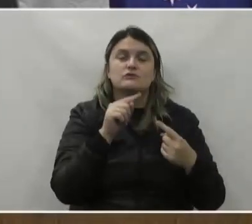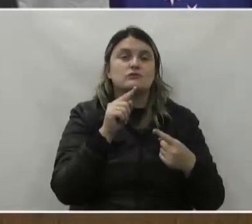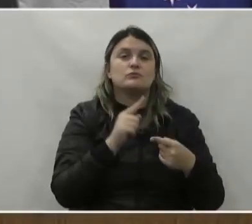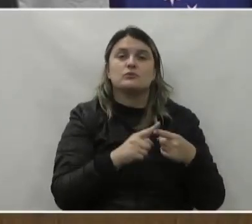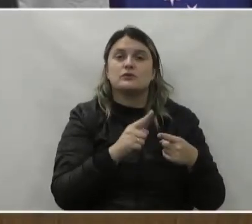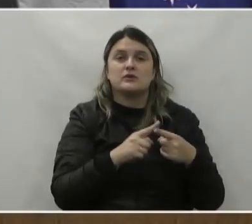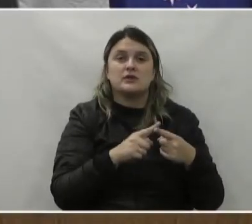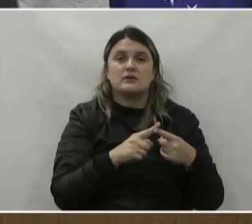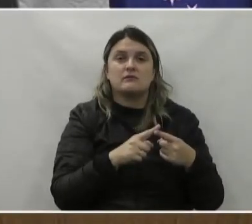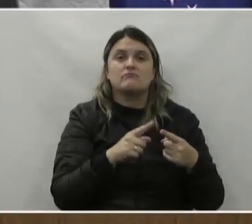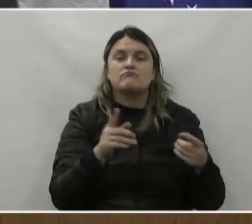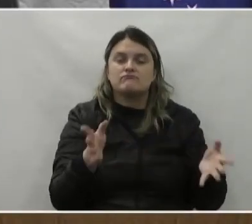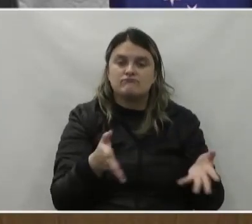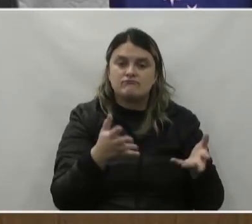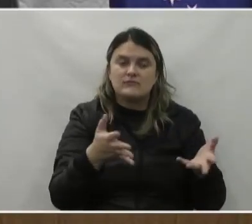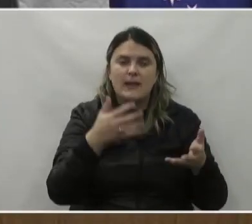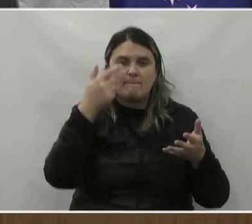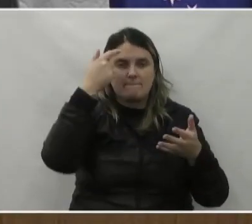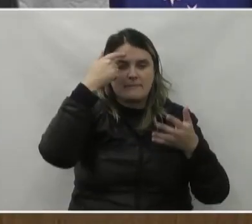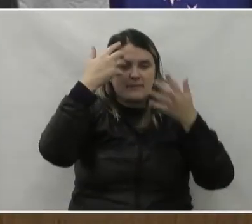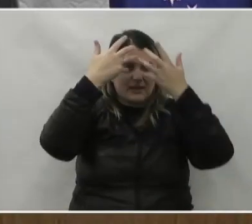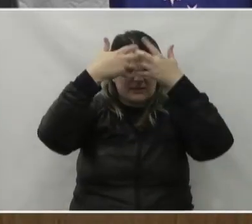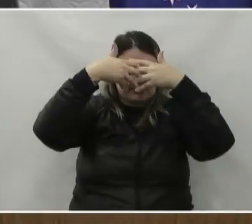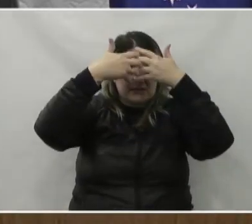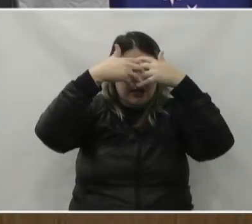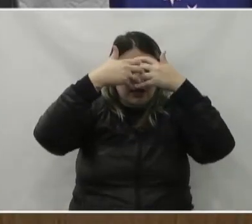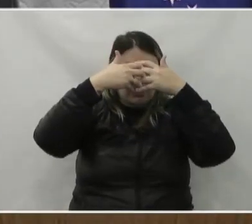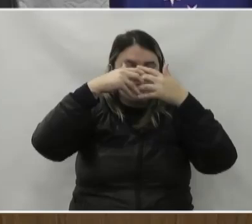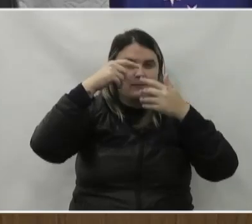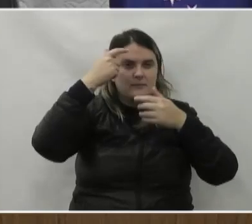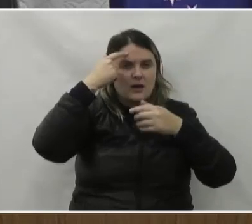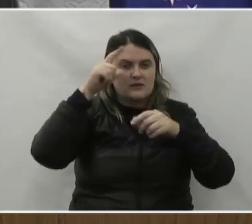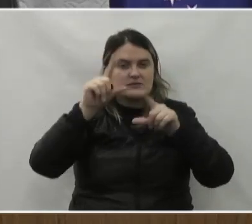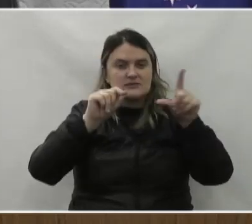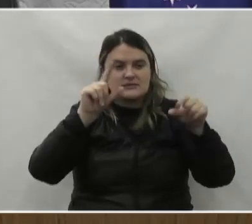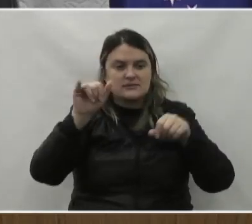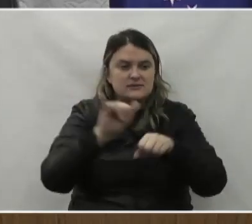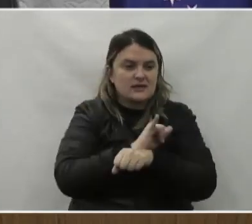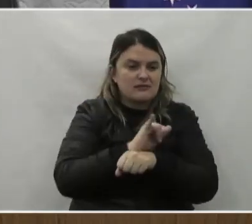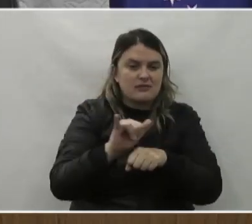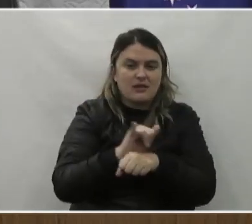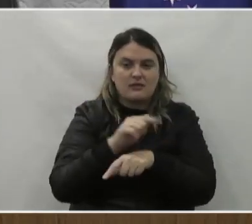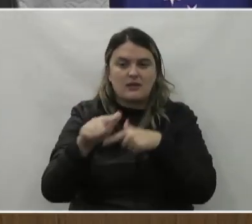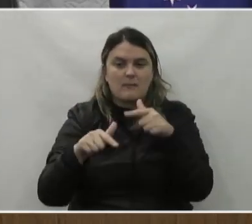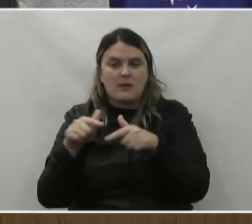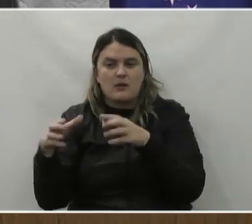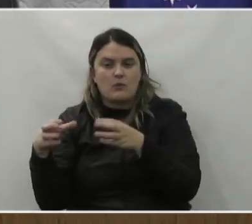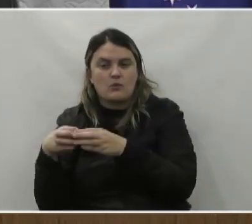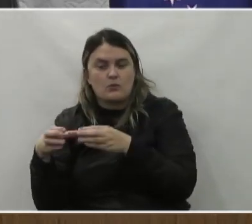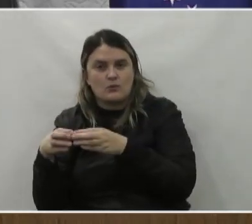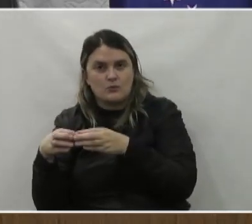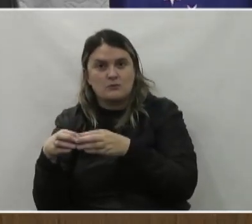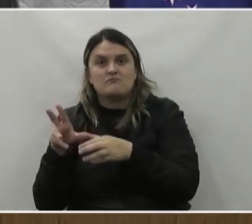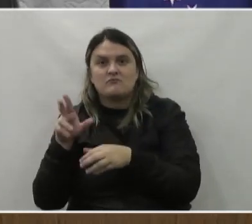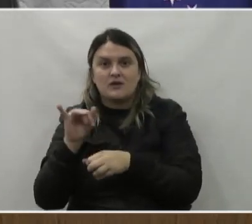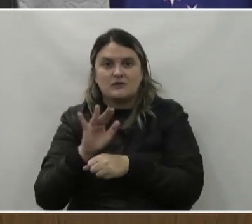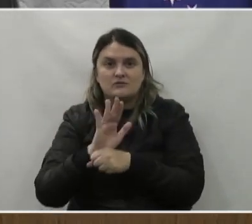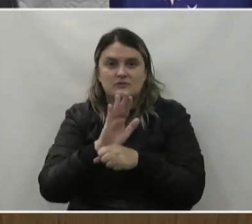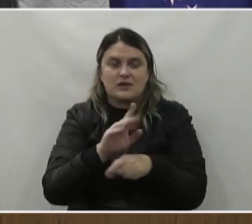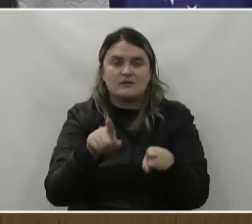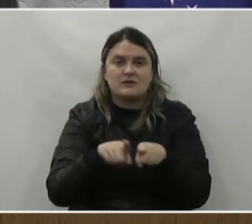incentiva ainda o raciocínio através de tomada de decisões e trabalho em equipe, contribuindo também